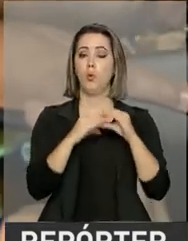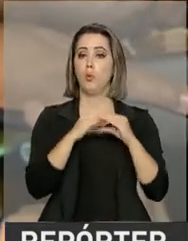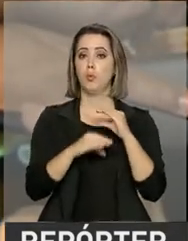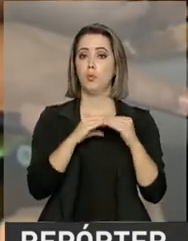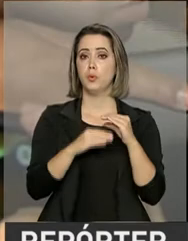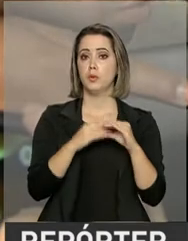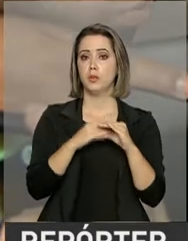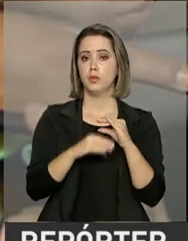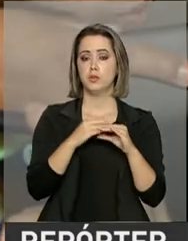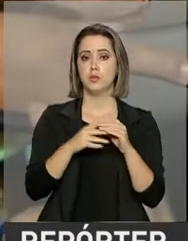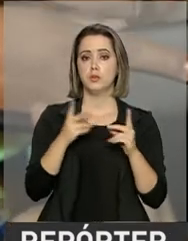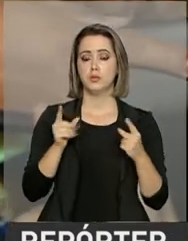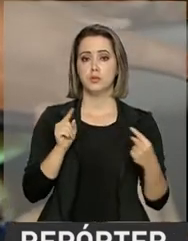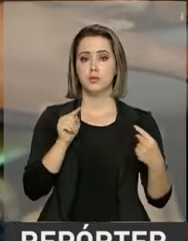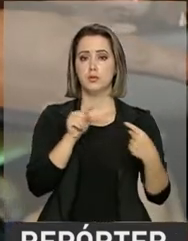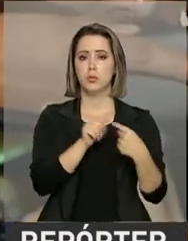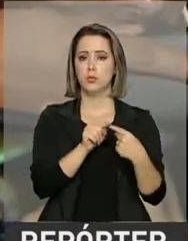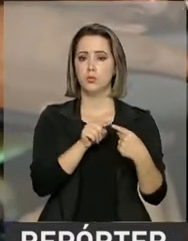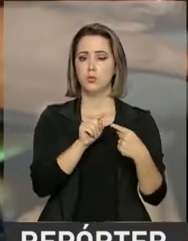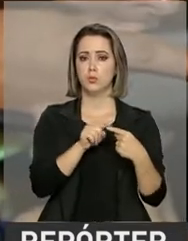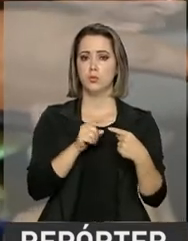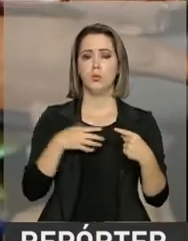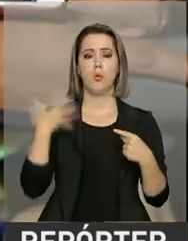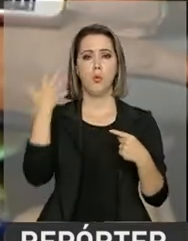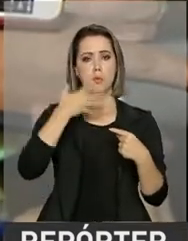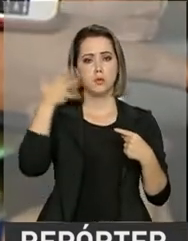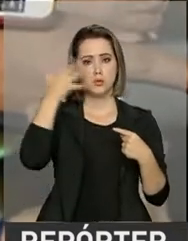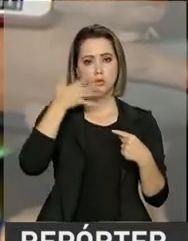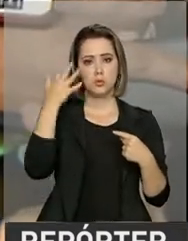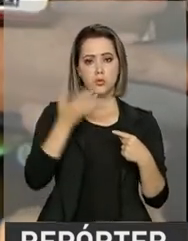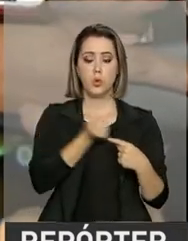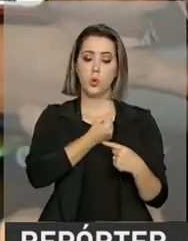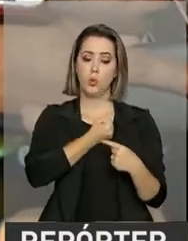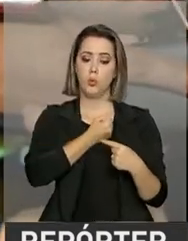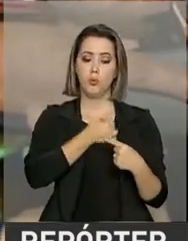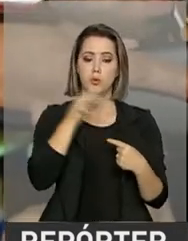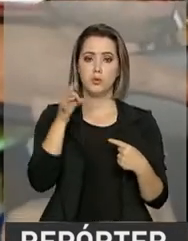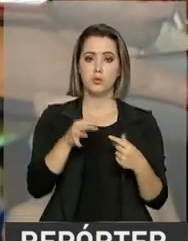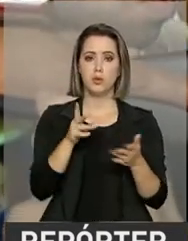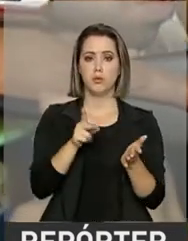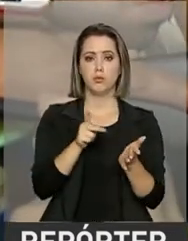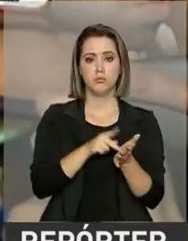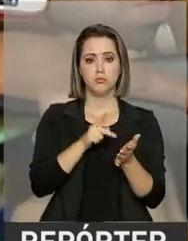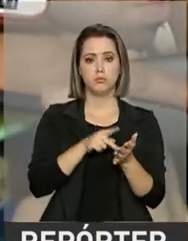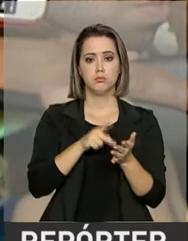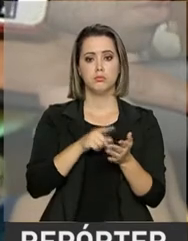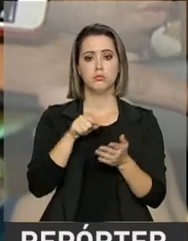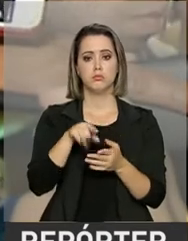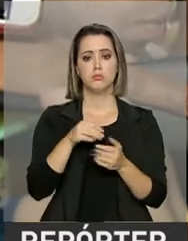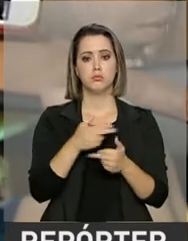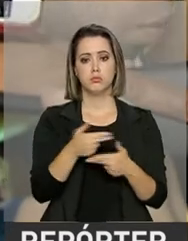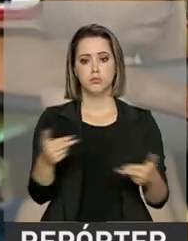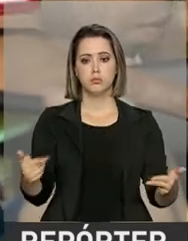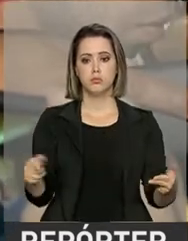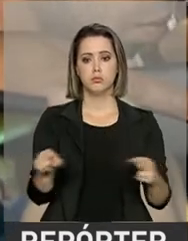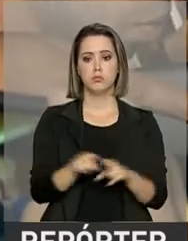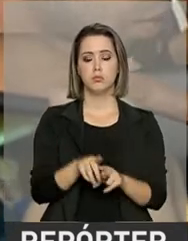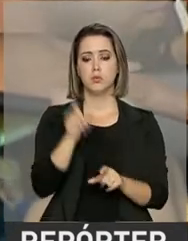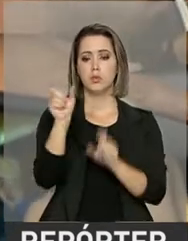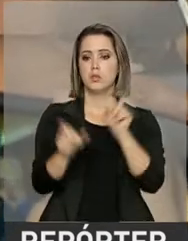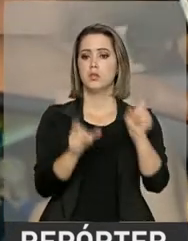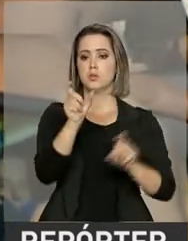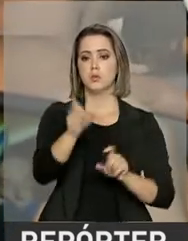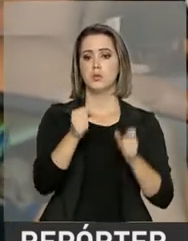visando esclarecer levar dados concretos é certo que as pessoas